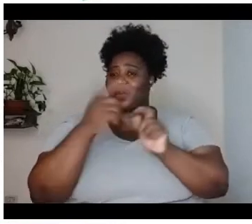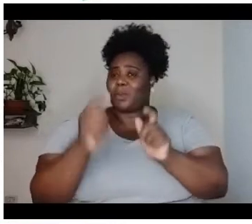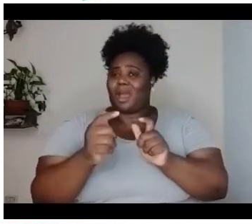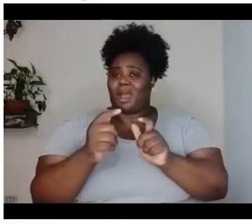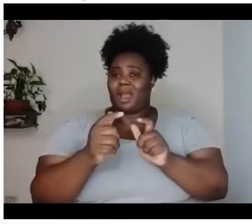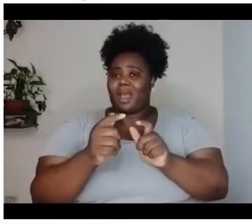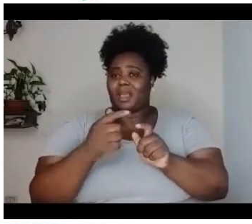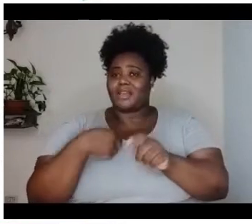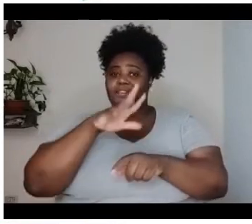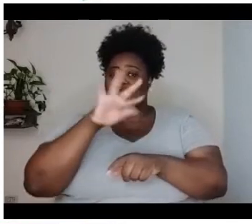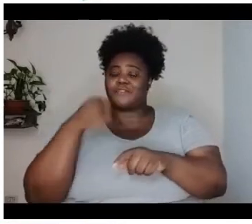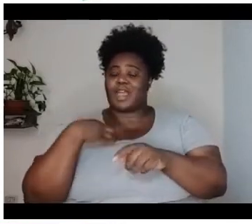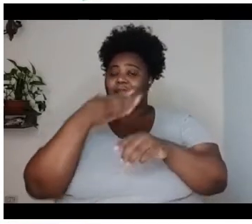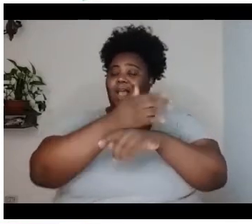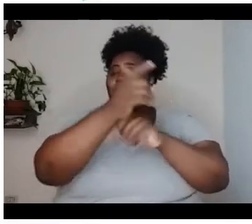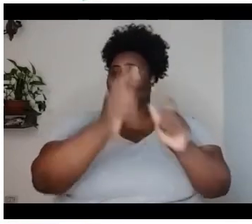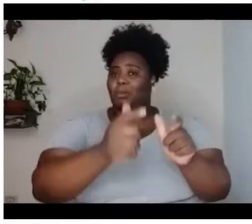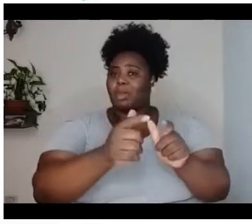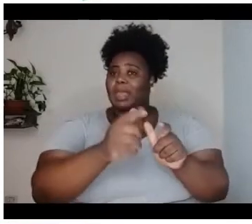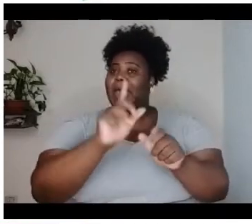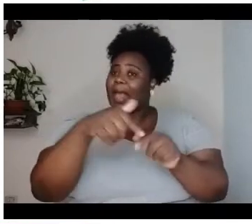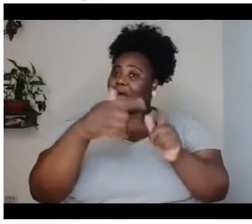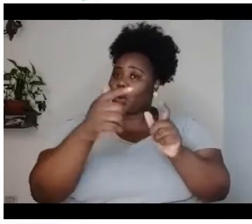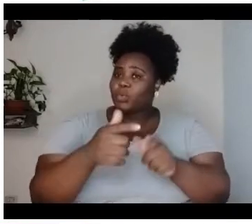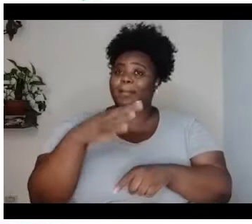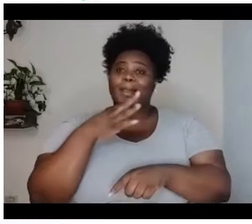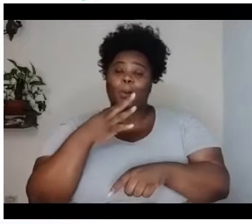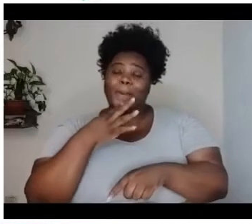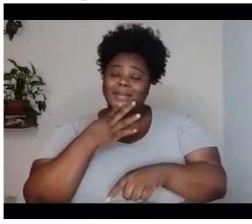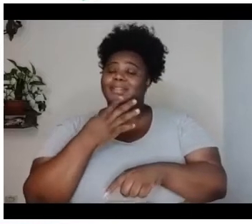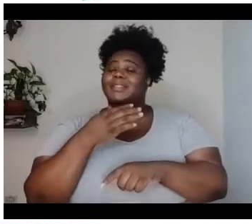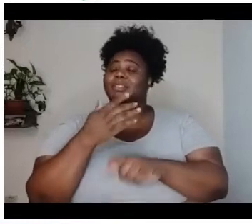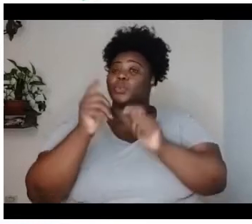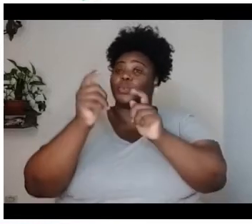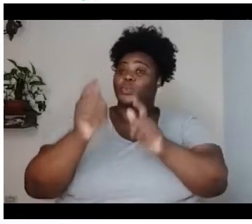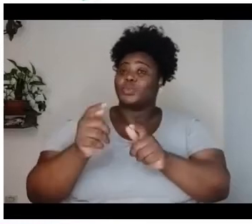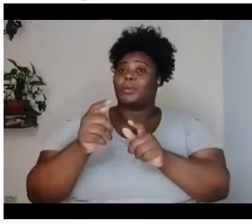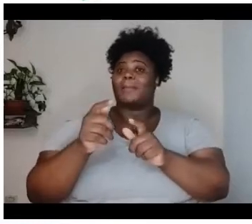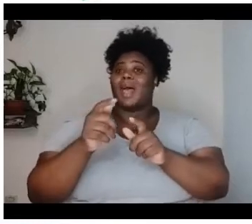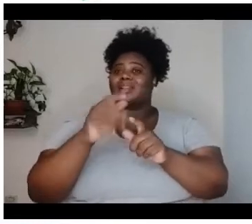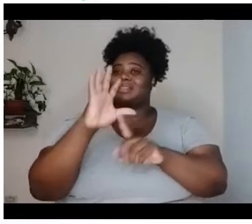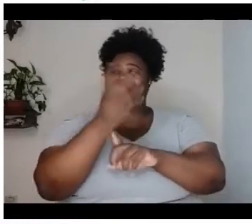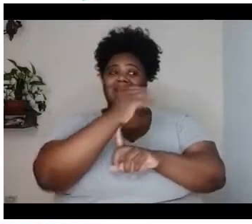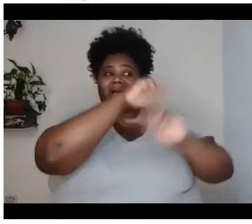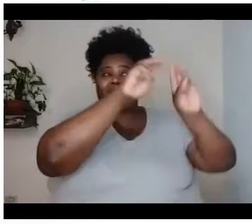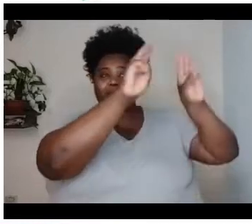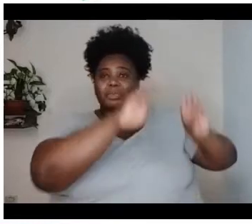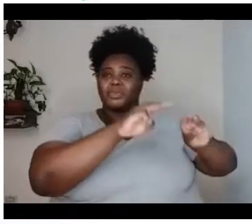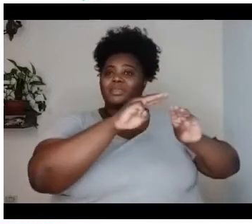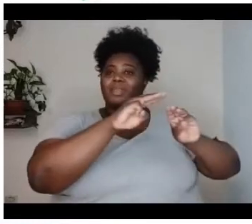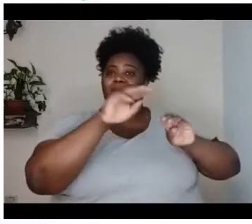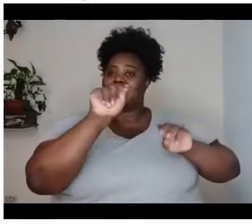meu espaço, um espaço conhecido, o espaço da galeria, o espaço do museu, um espaço